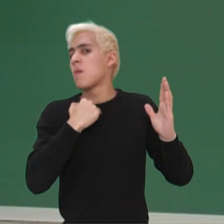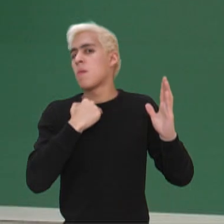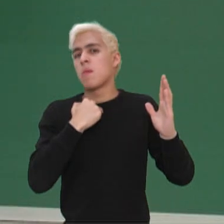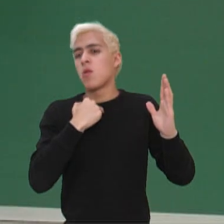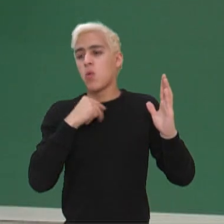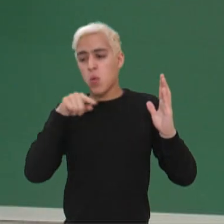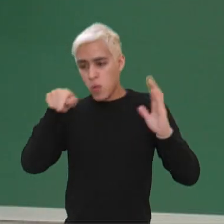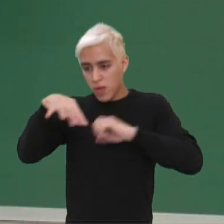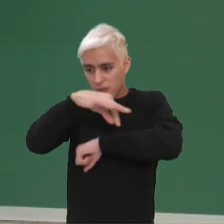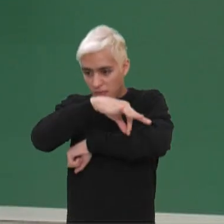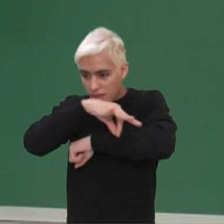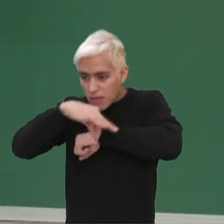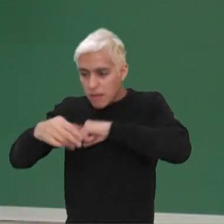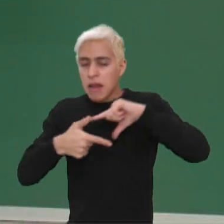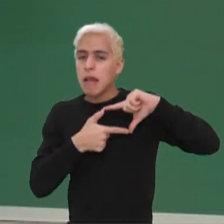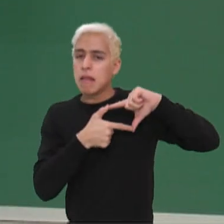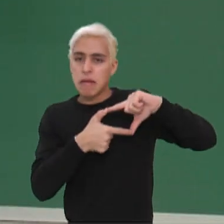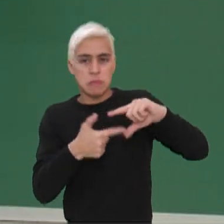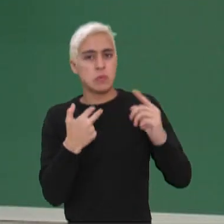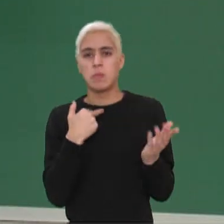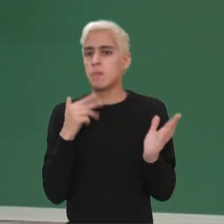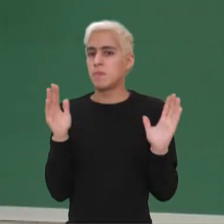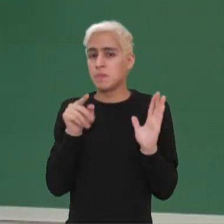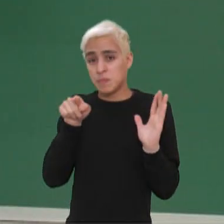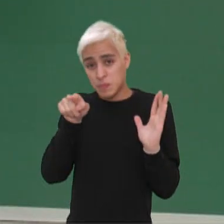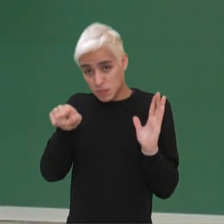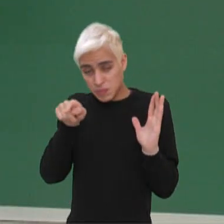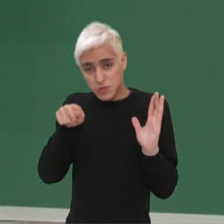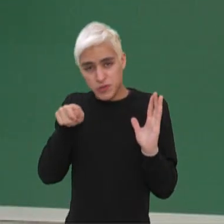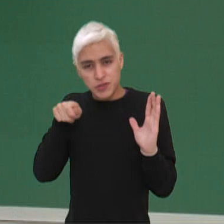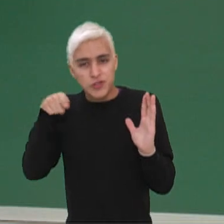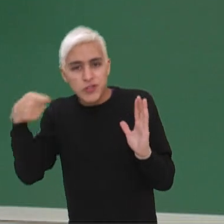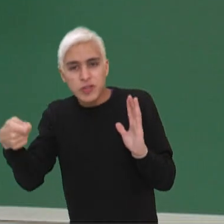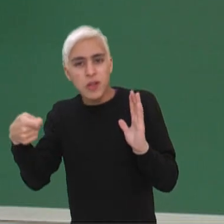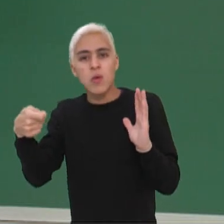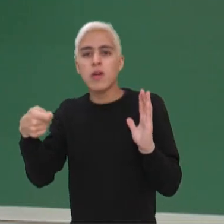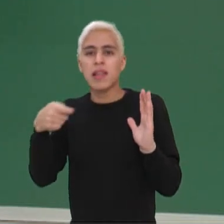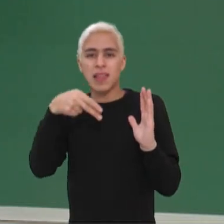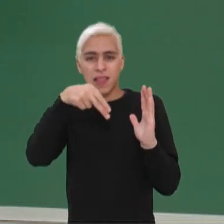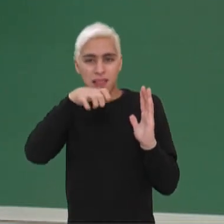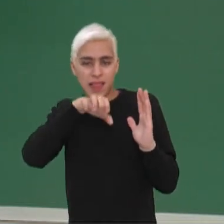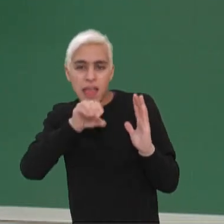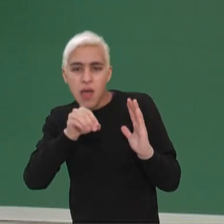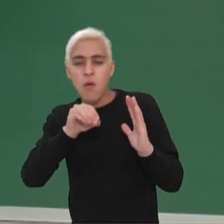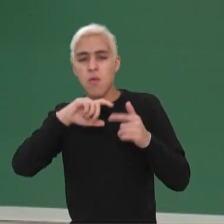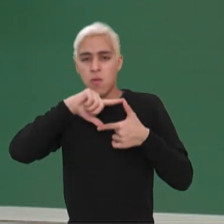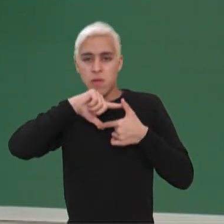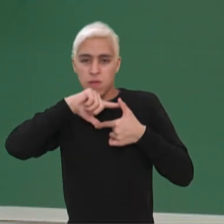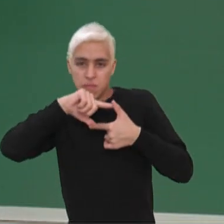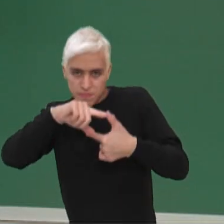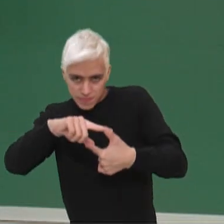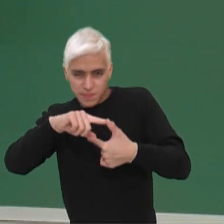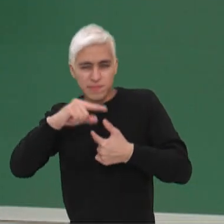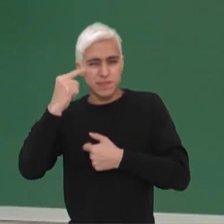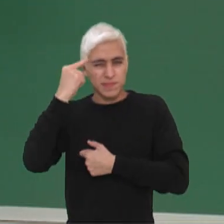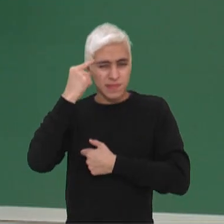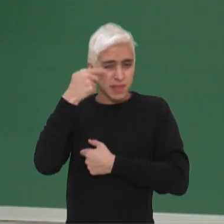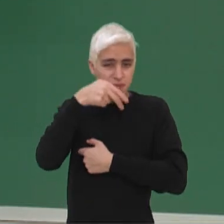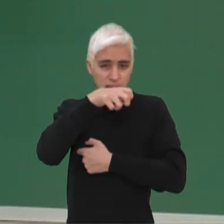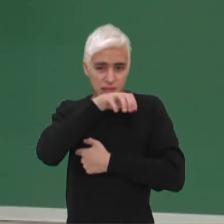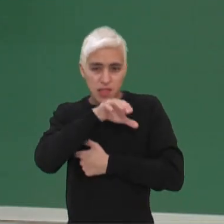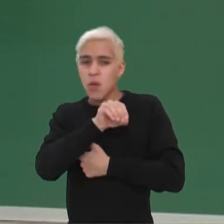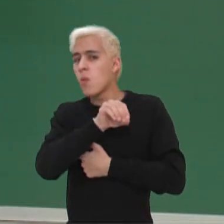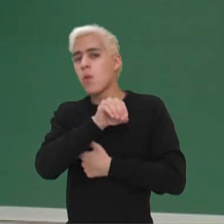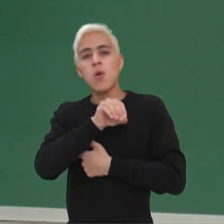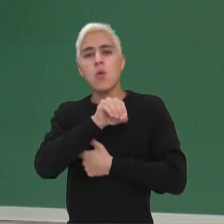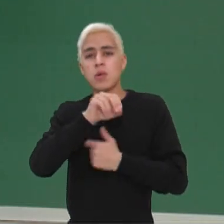dizer que é uma arquitetura clássica. Para ser mais exato, a gente tem que chamar de neoclássica. A gente utiliza a palavrinha neo,